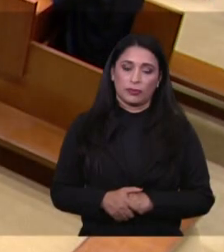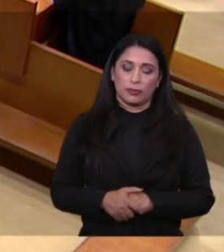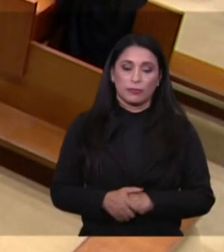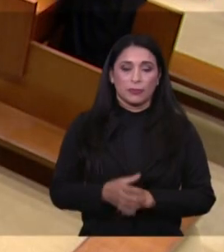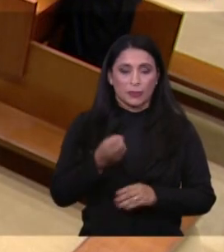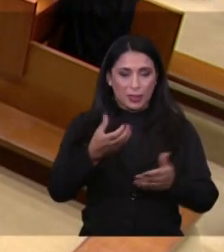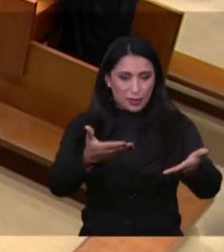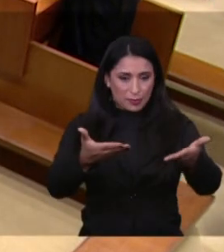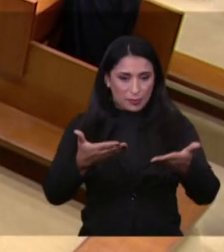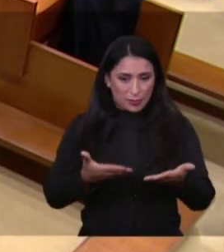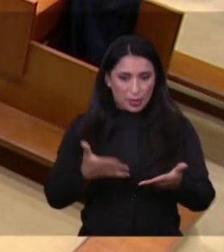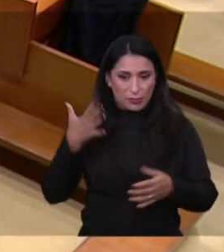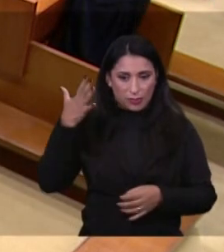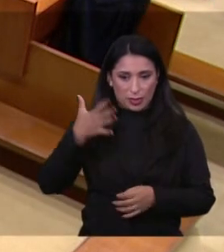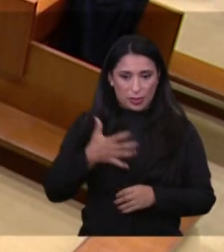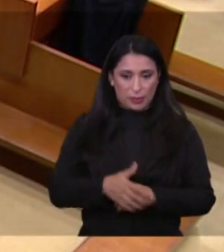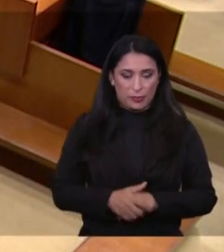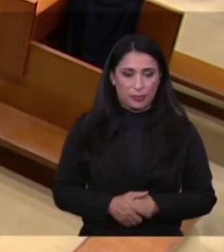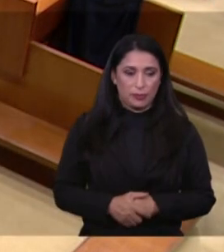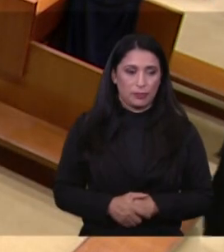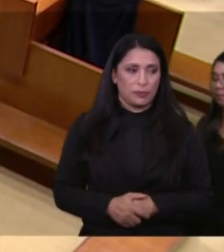Seja bem-vinda à tribuna, doutora.